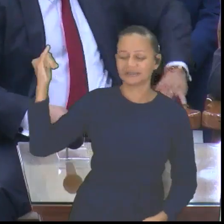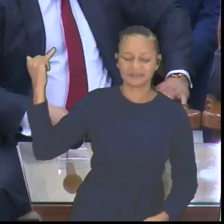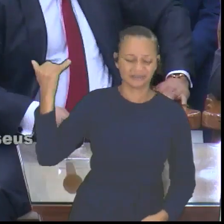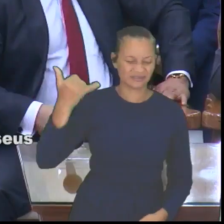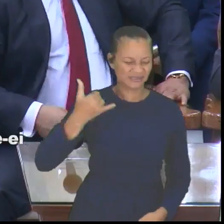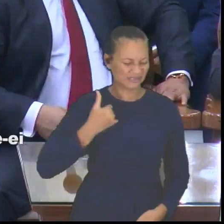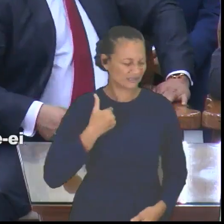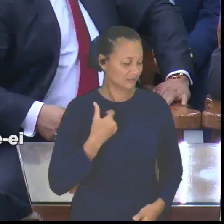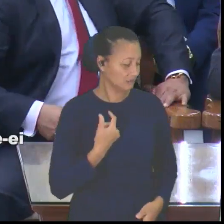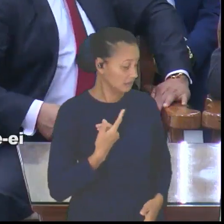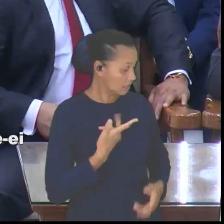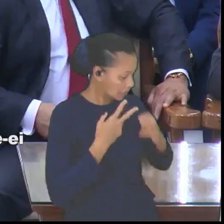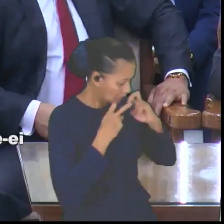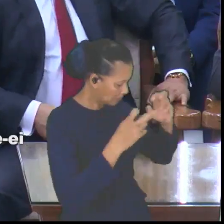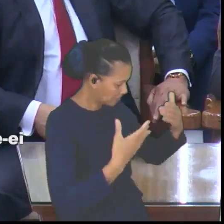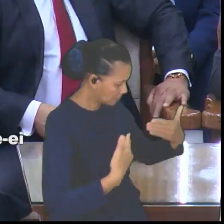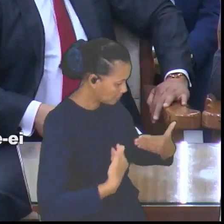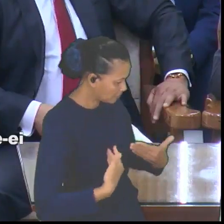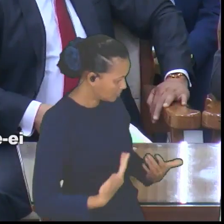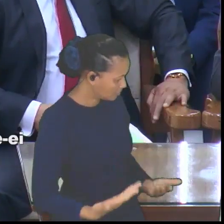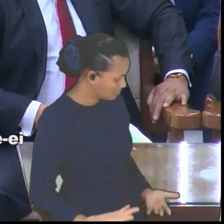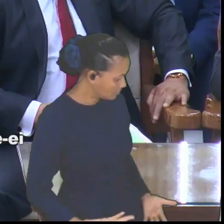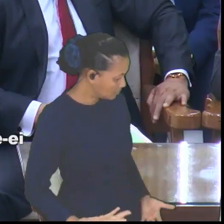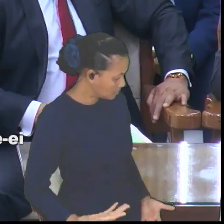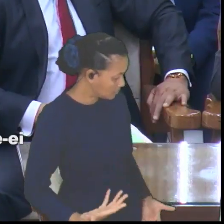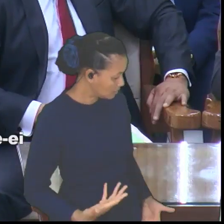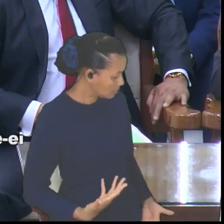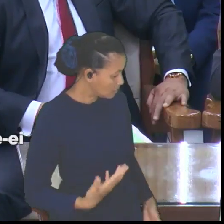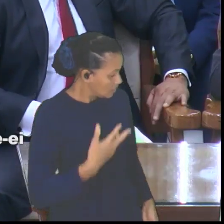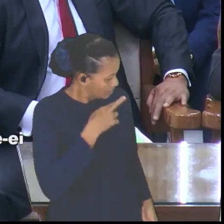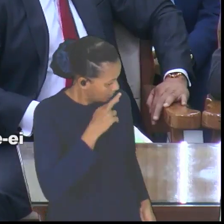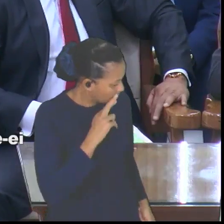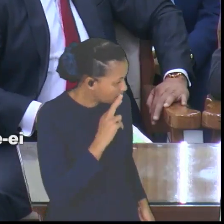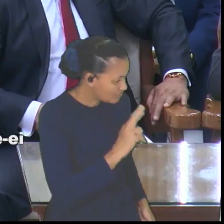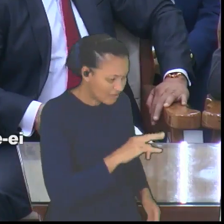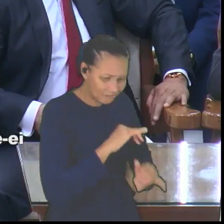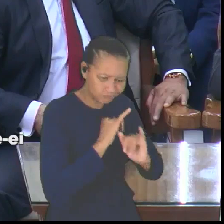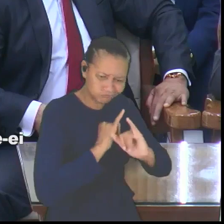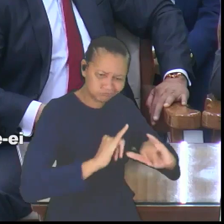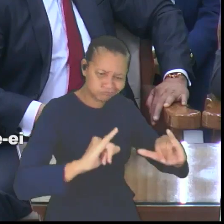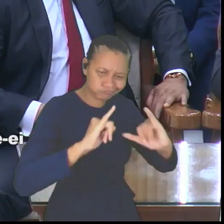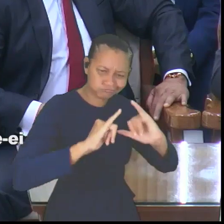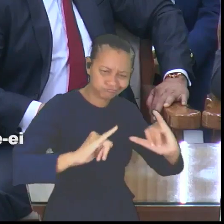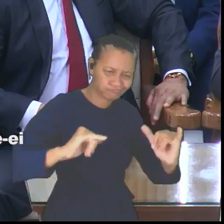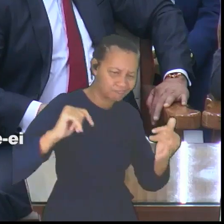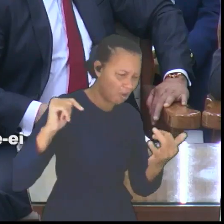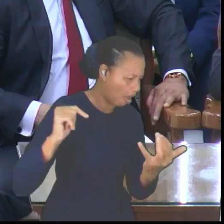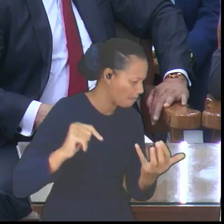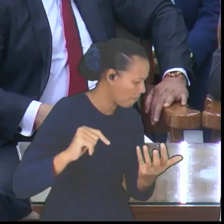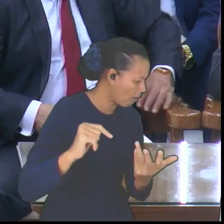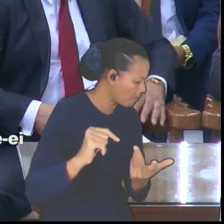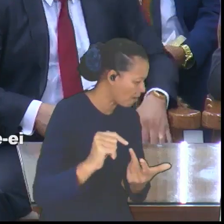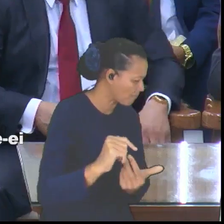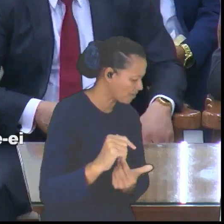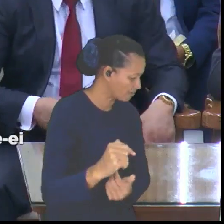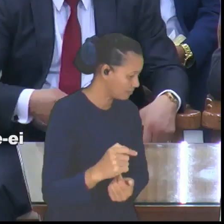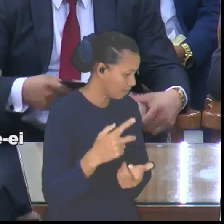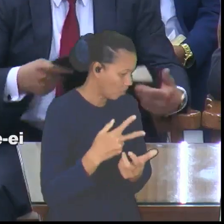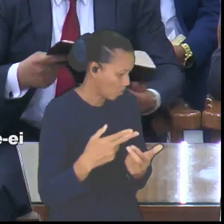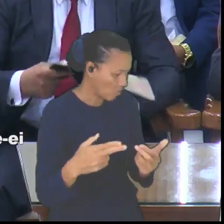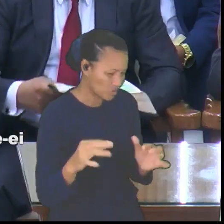clama a mim, e responder-te-ei, e anunciar-te-ei. É